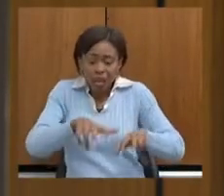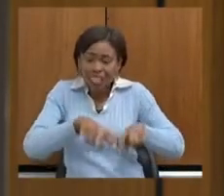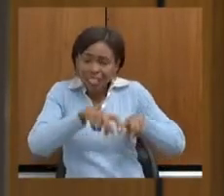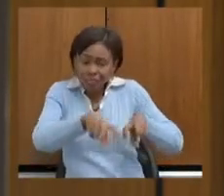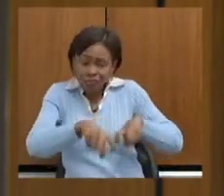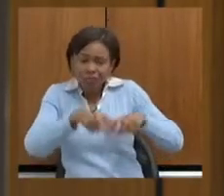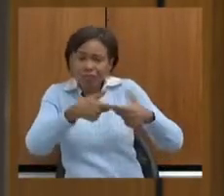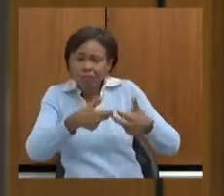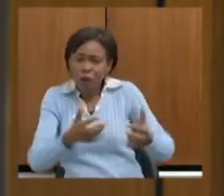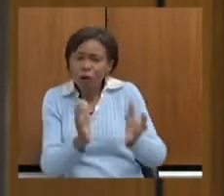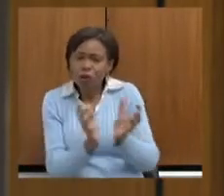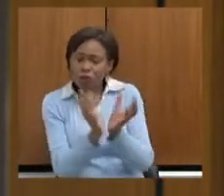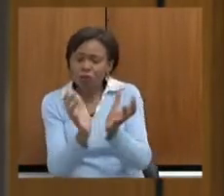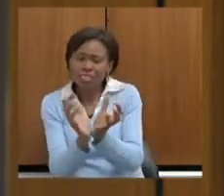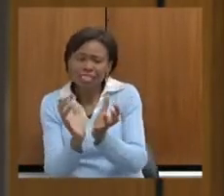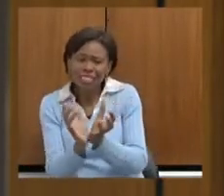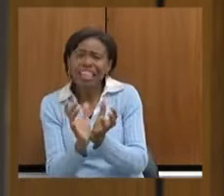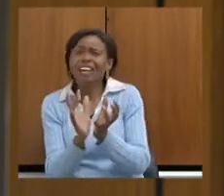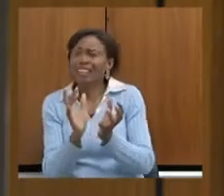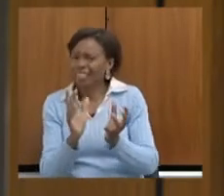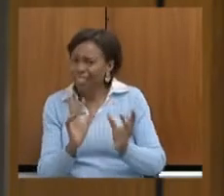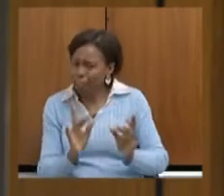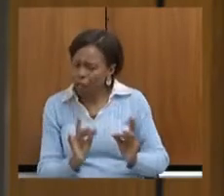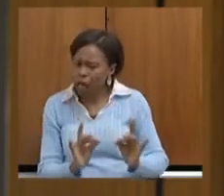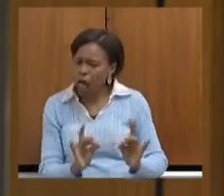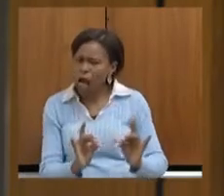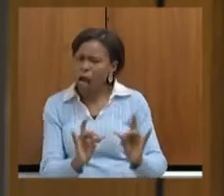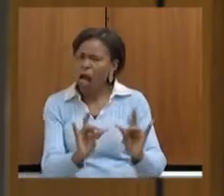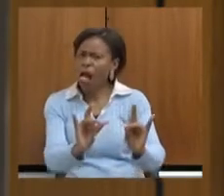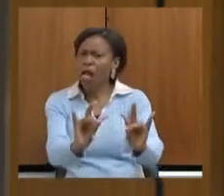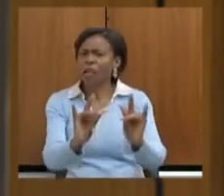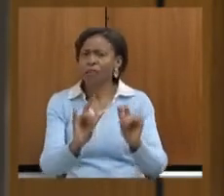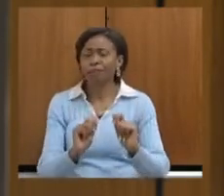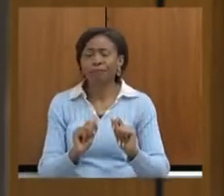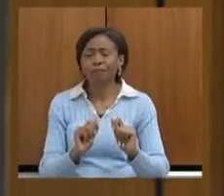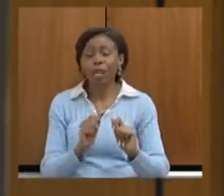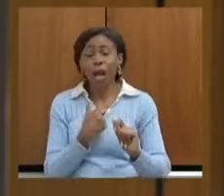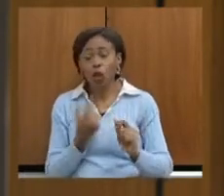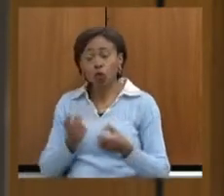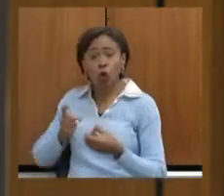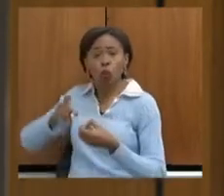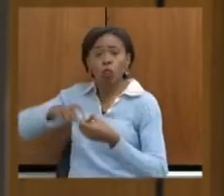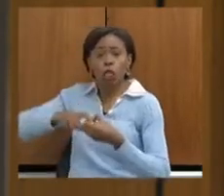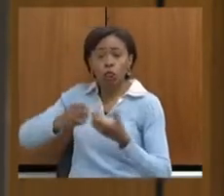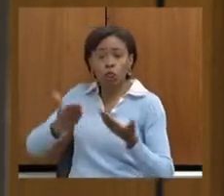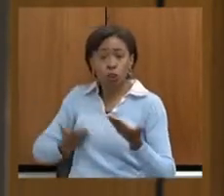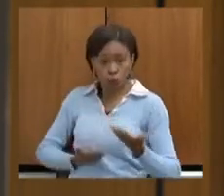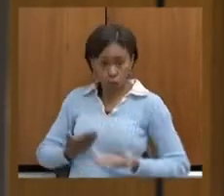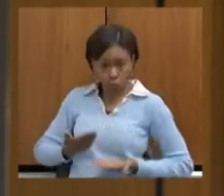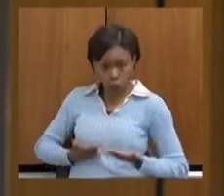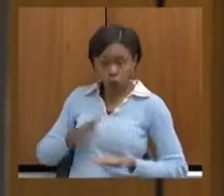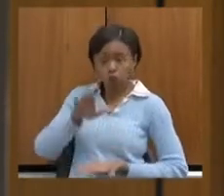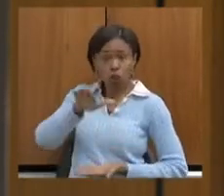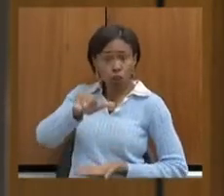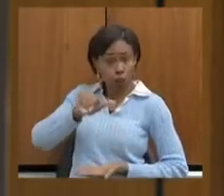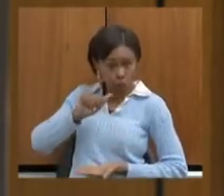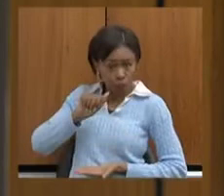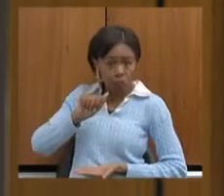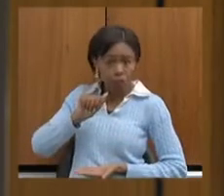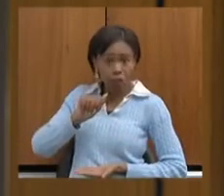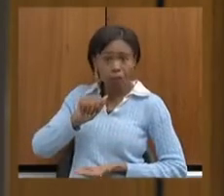tudo eu voltei chamei aquele empregado voltei fui tirar